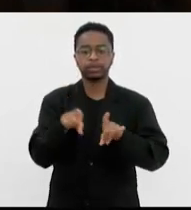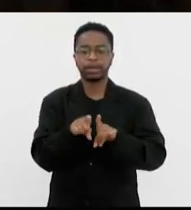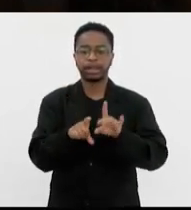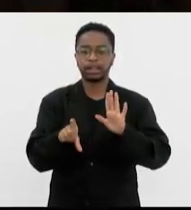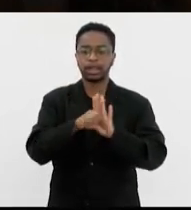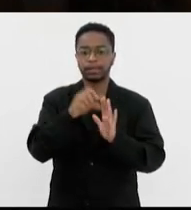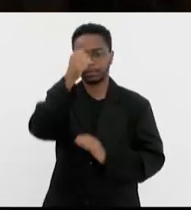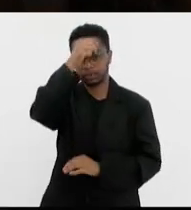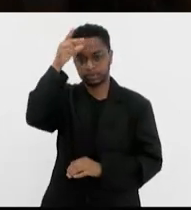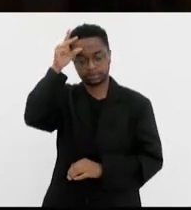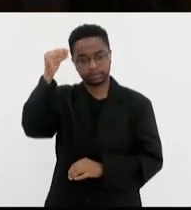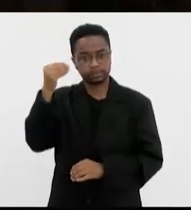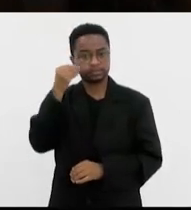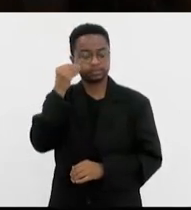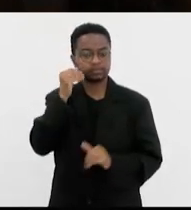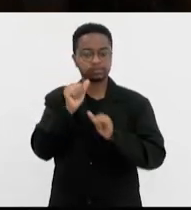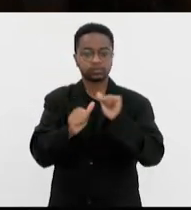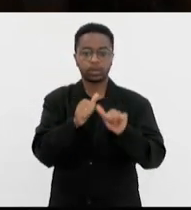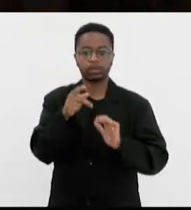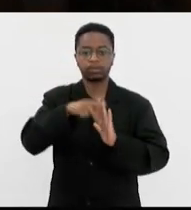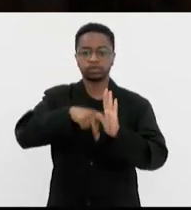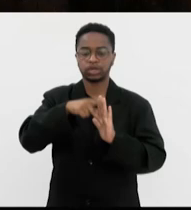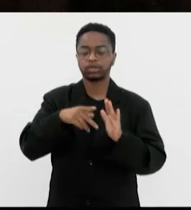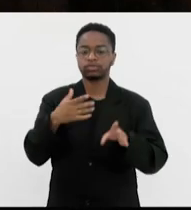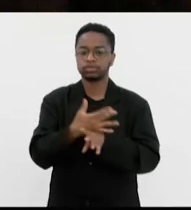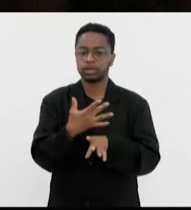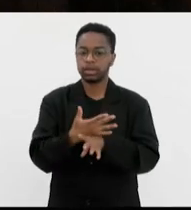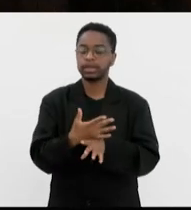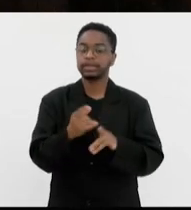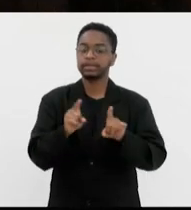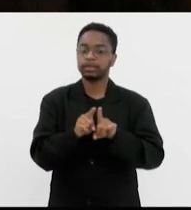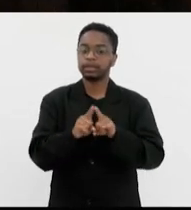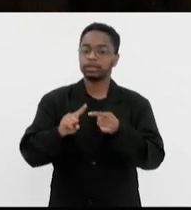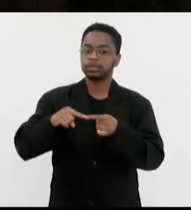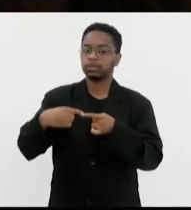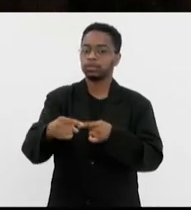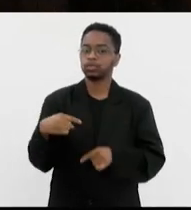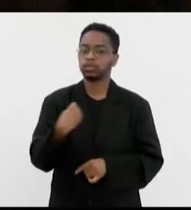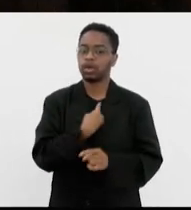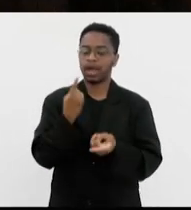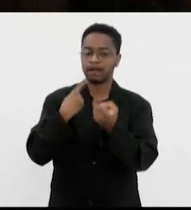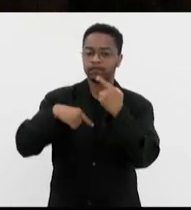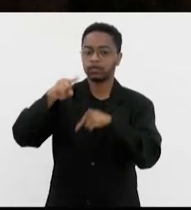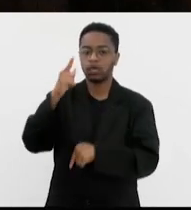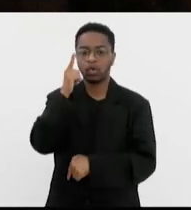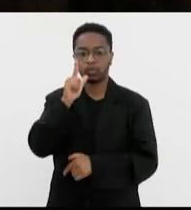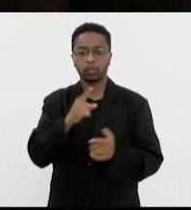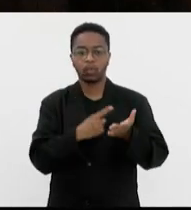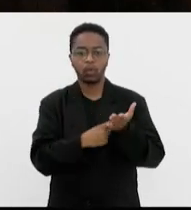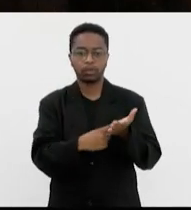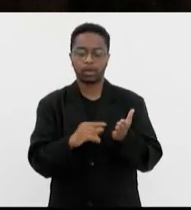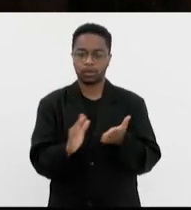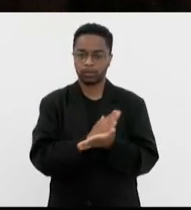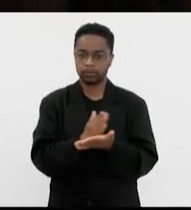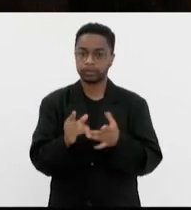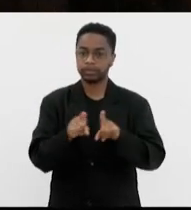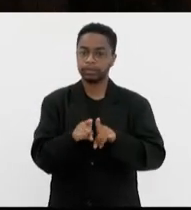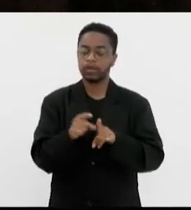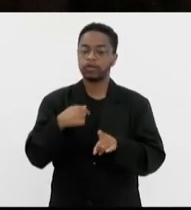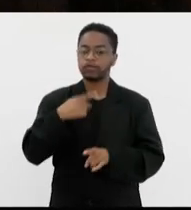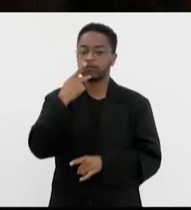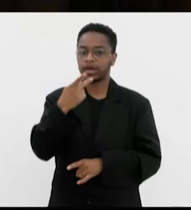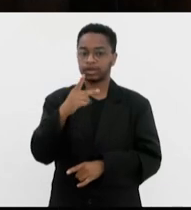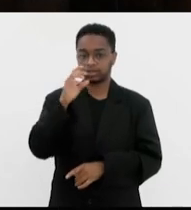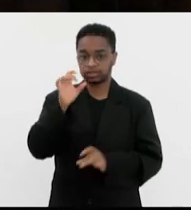para esses projetos poderem chegar nos nossos municípios. E dali a gente avançou bastante e conseguiu alguns compromissos. E aí eu cito em